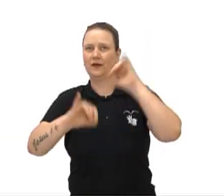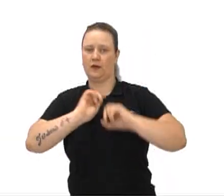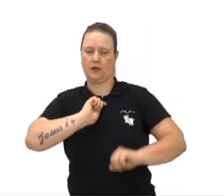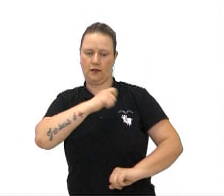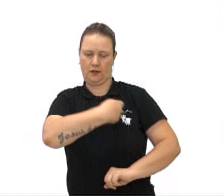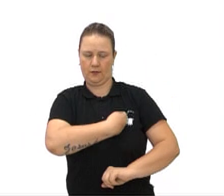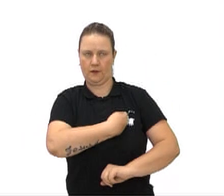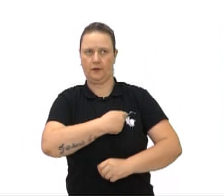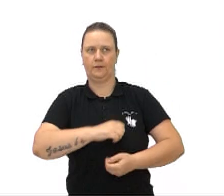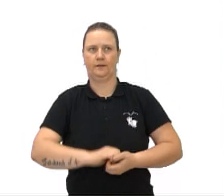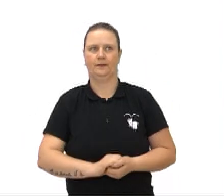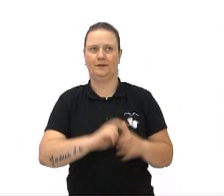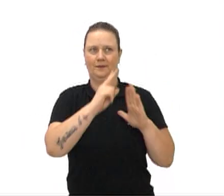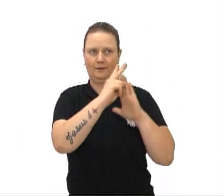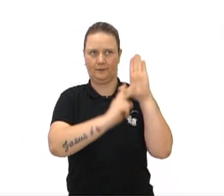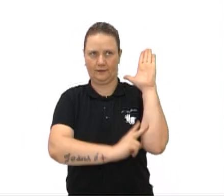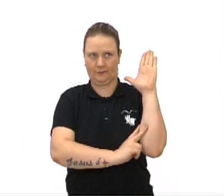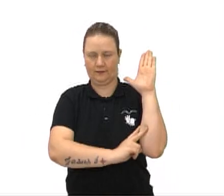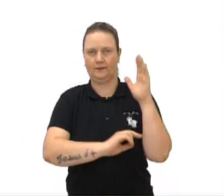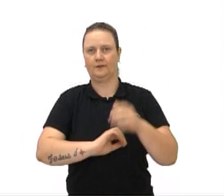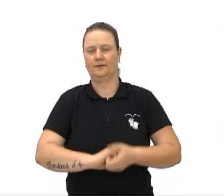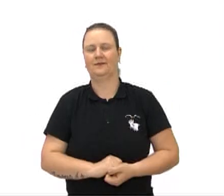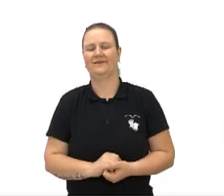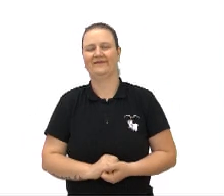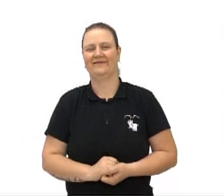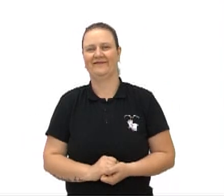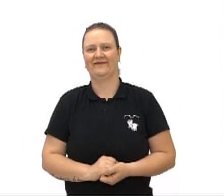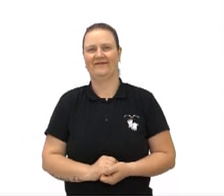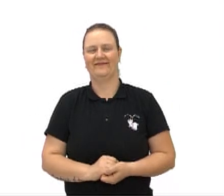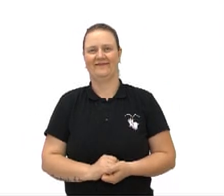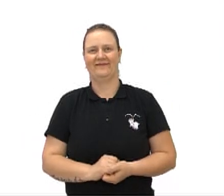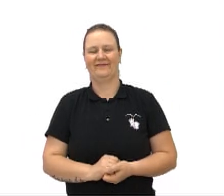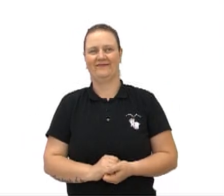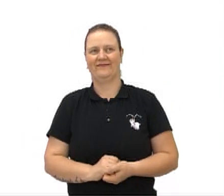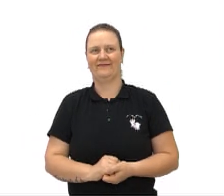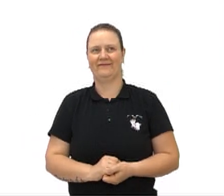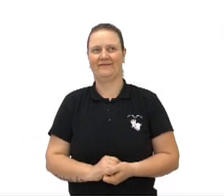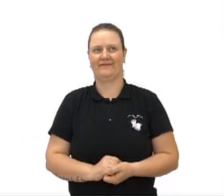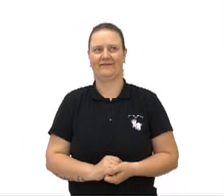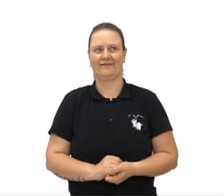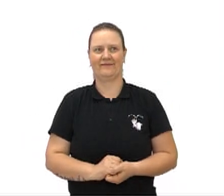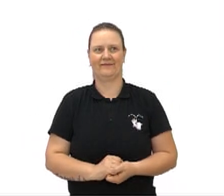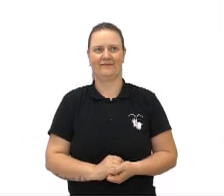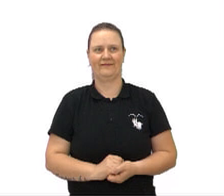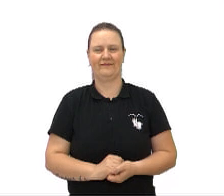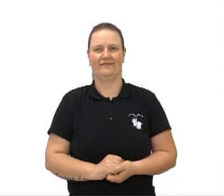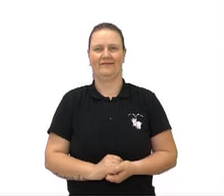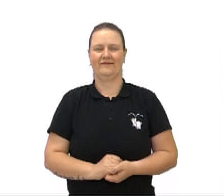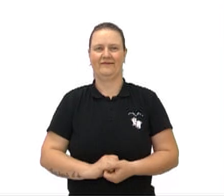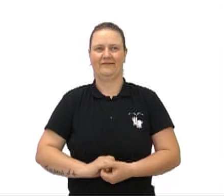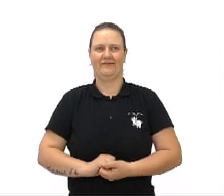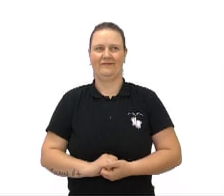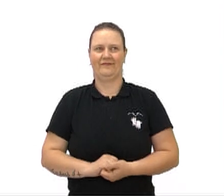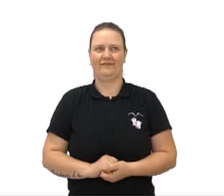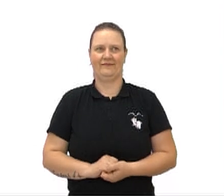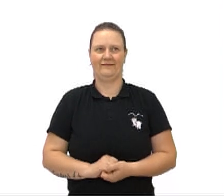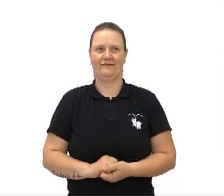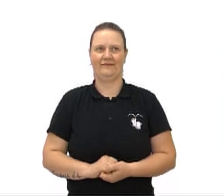espanhol. Buenas. ¿Todo bien? ¿Qué hay? ¿Qué